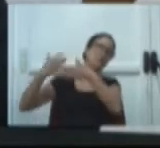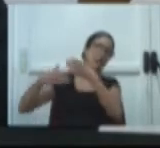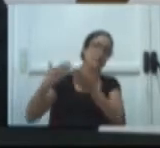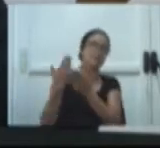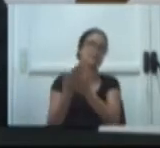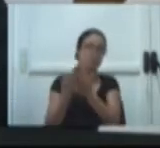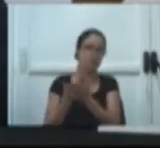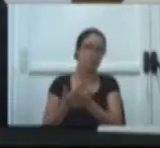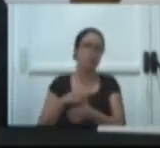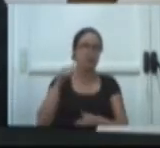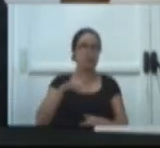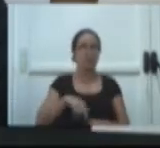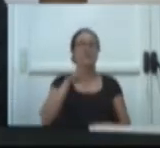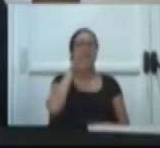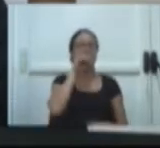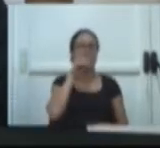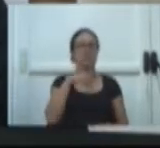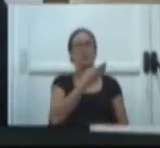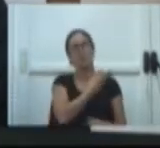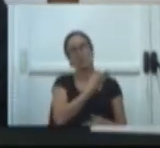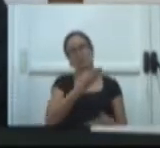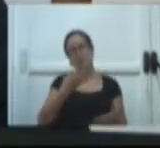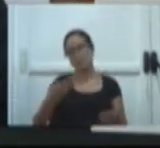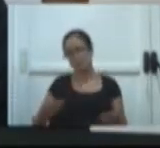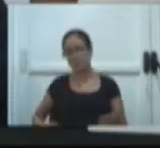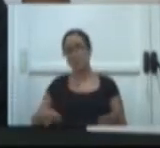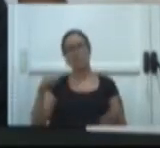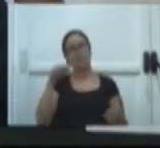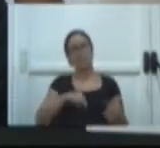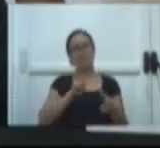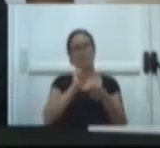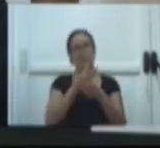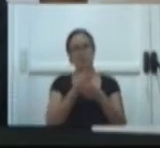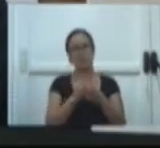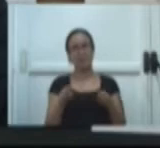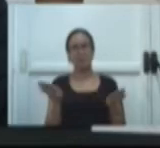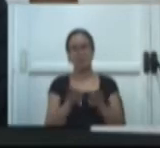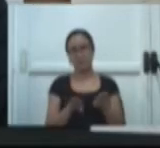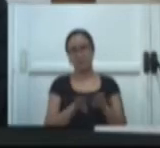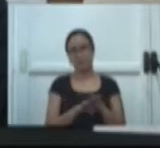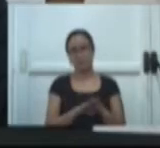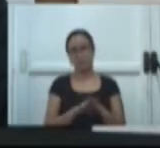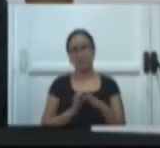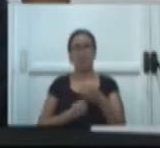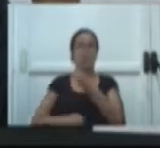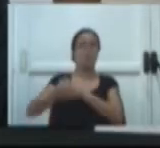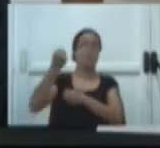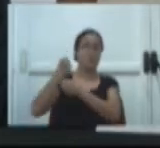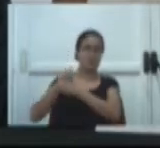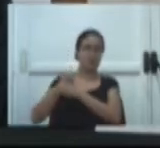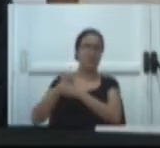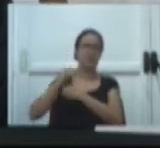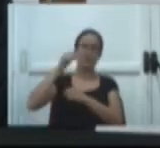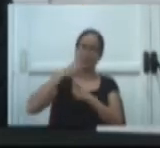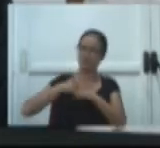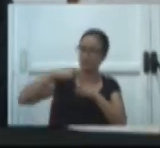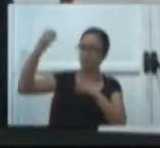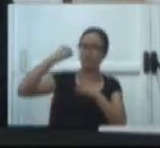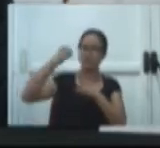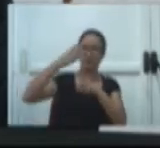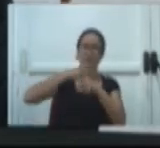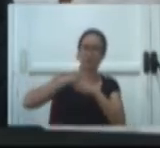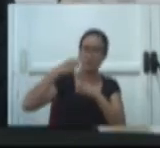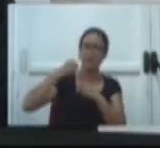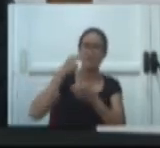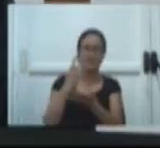sim. O ano passado a gente veio comemorando, cada ano uma comemoração, e como diz o Wilson, o sindicalista, quando ele pega um negócio desse